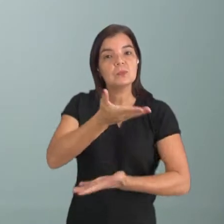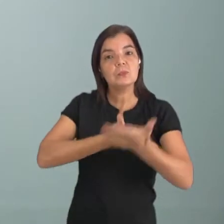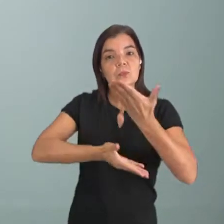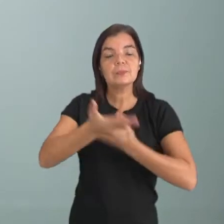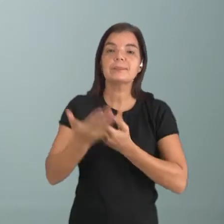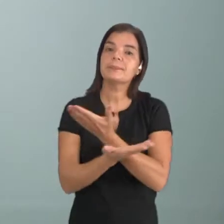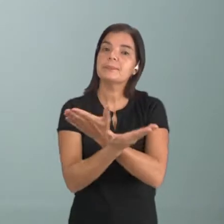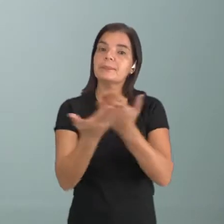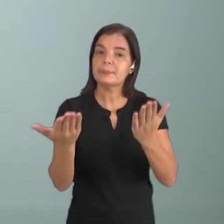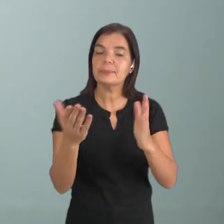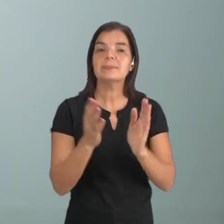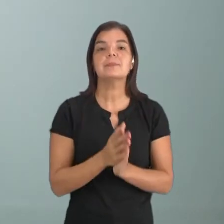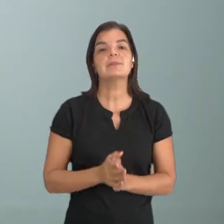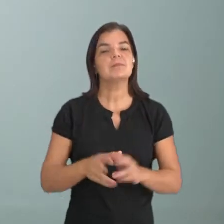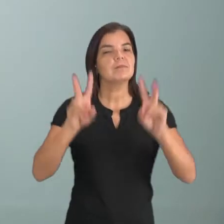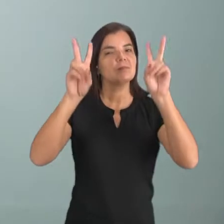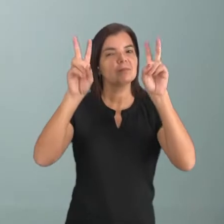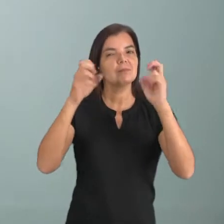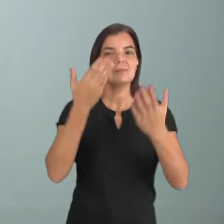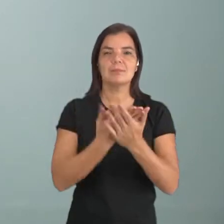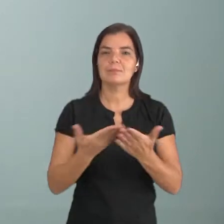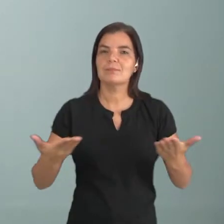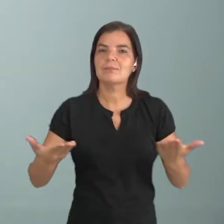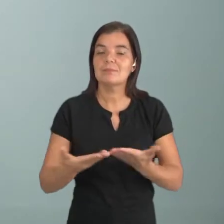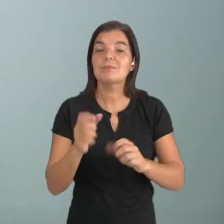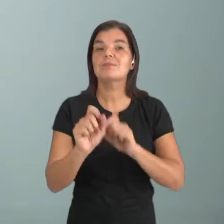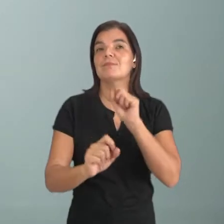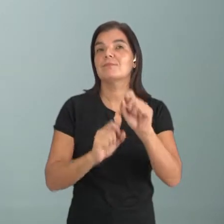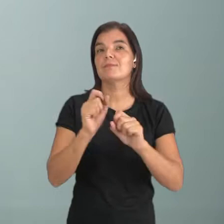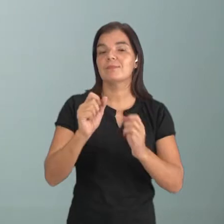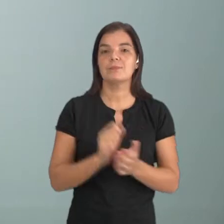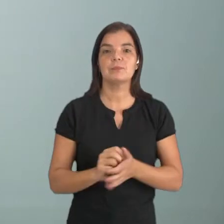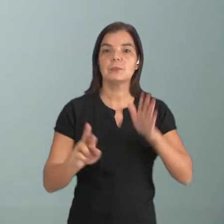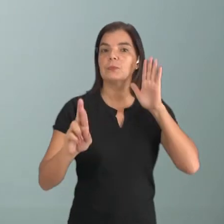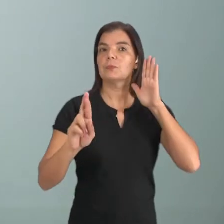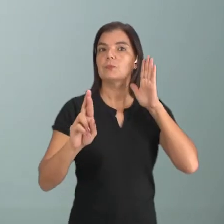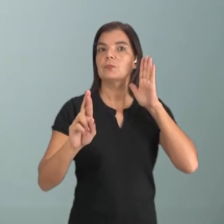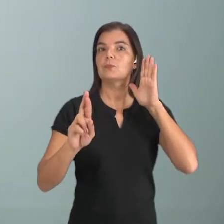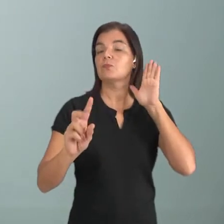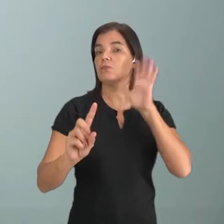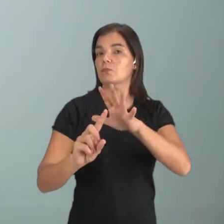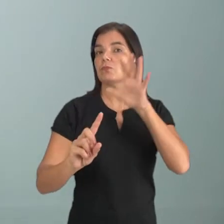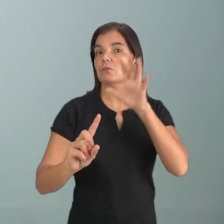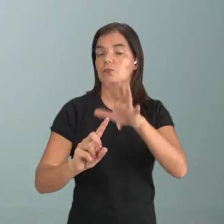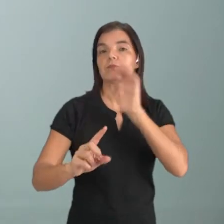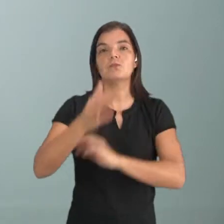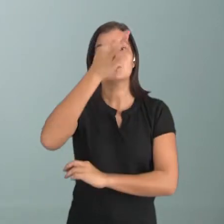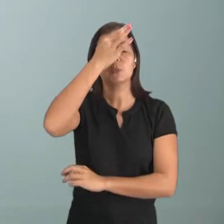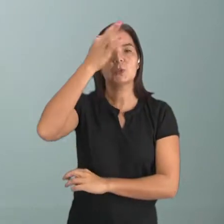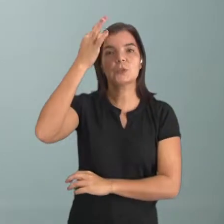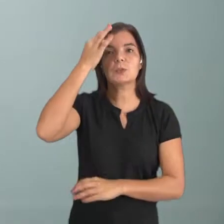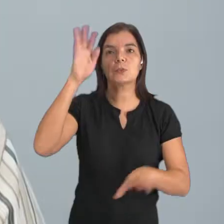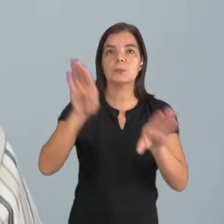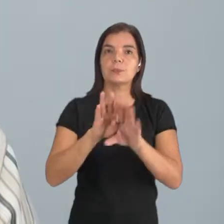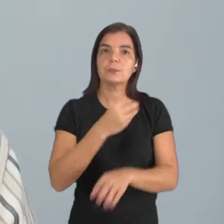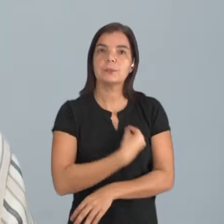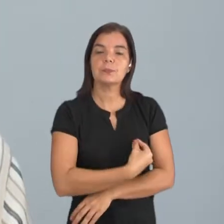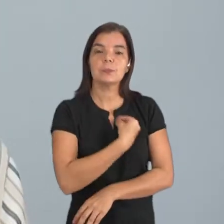com vocês a temática da aula de hoje, que será a influência das filosofias de